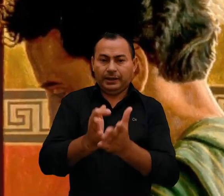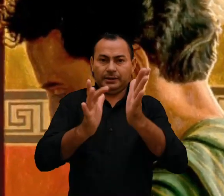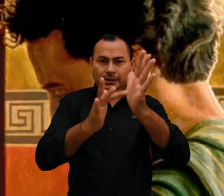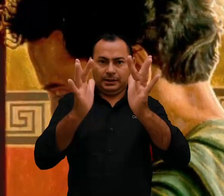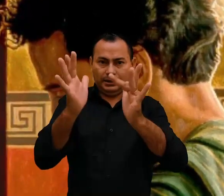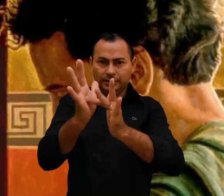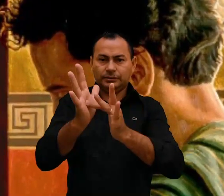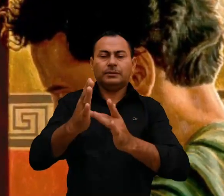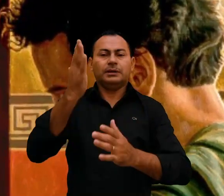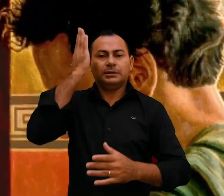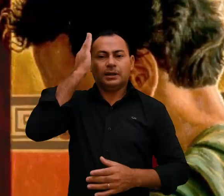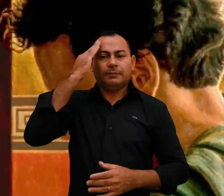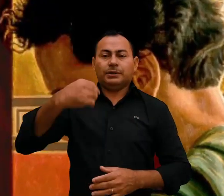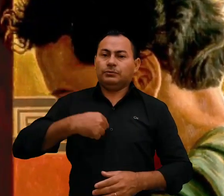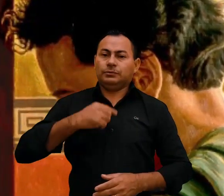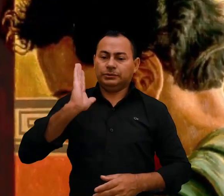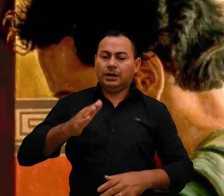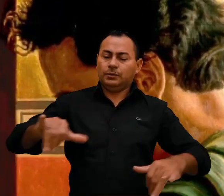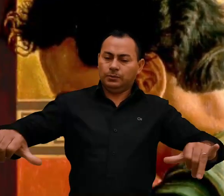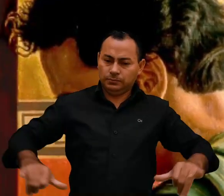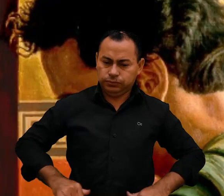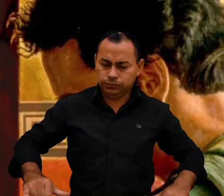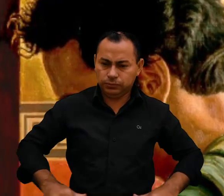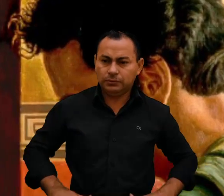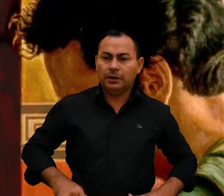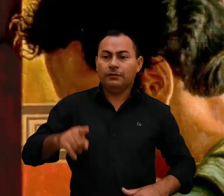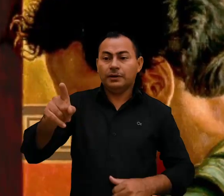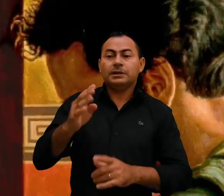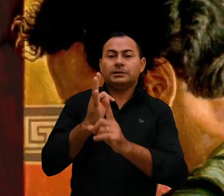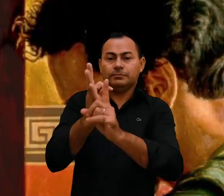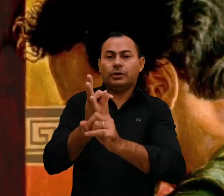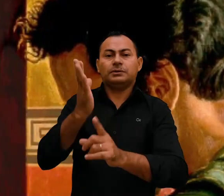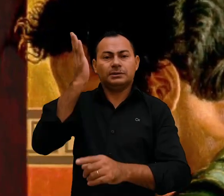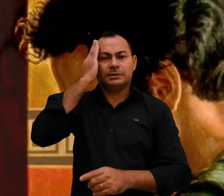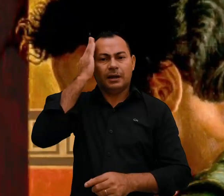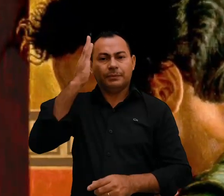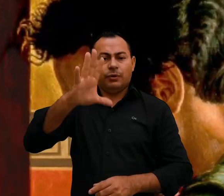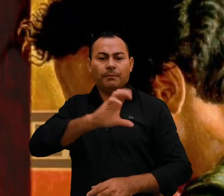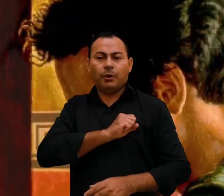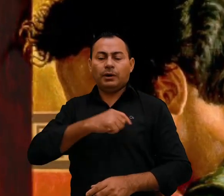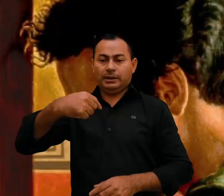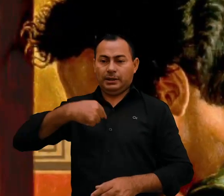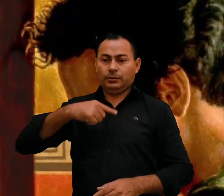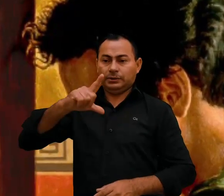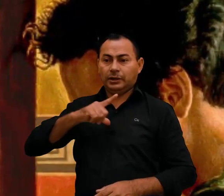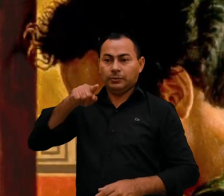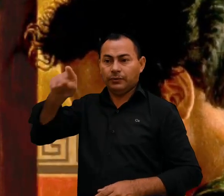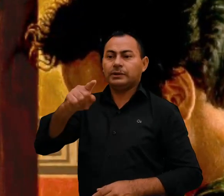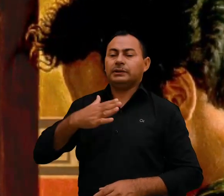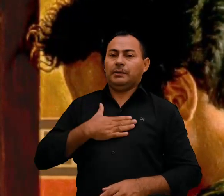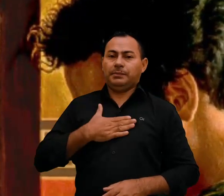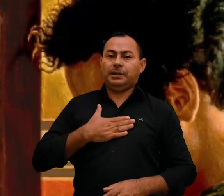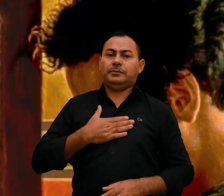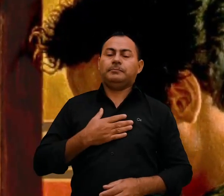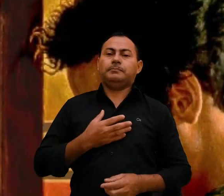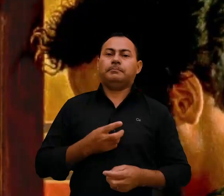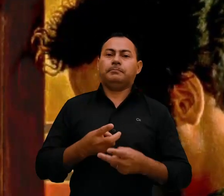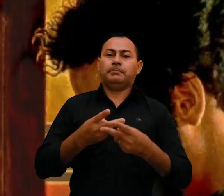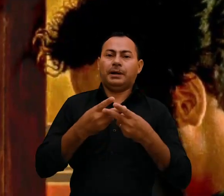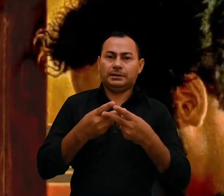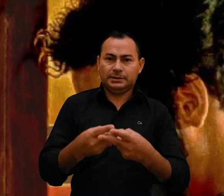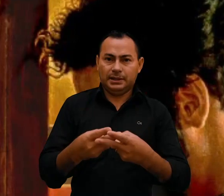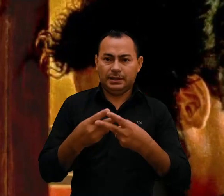fé em Cristo e sabe como já sofri você sabe do amor que tem por você e da minha